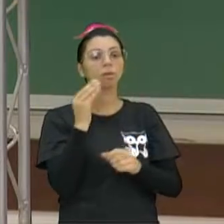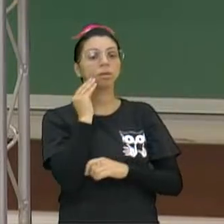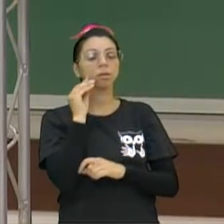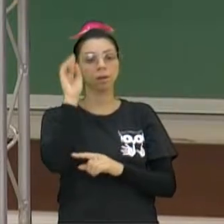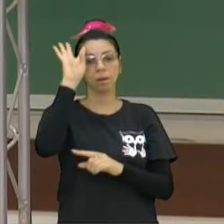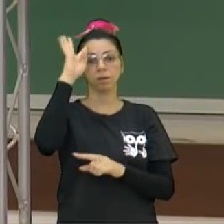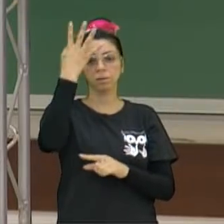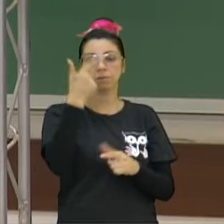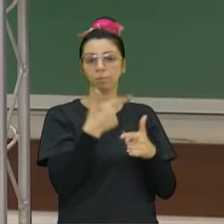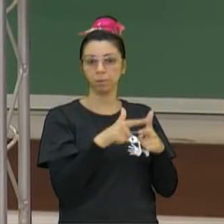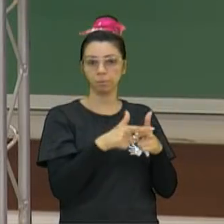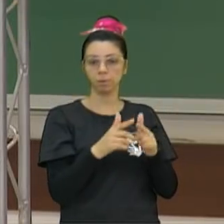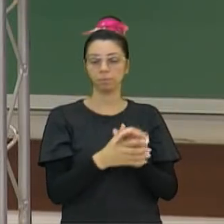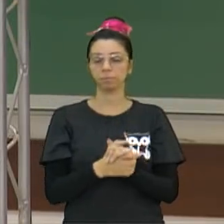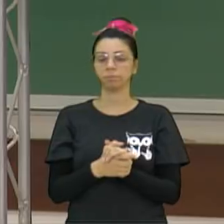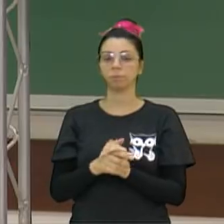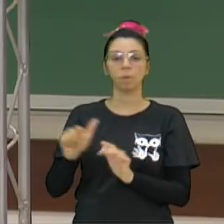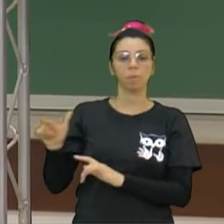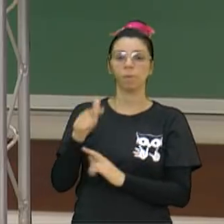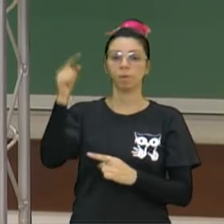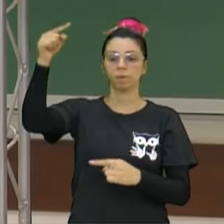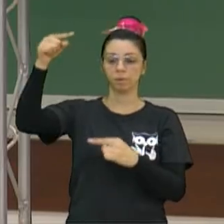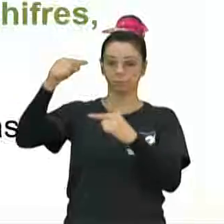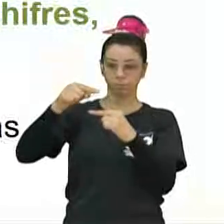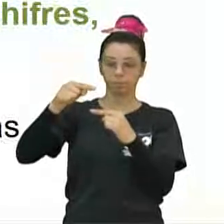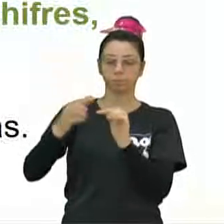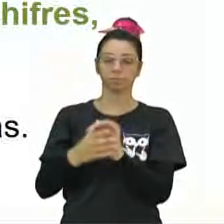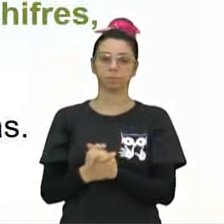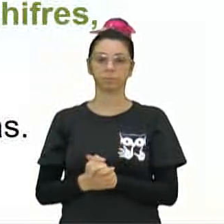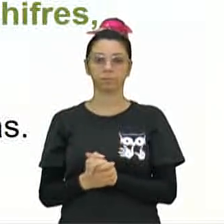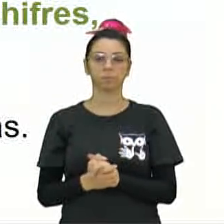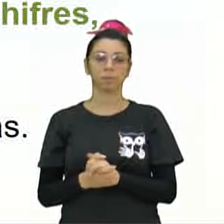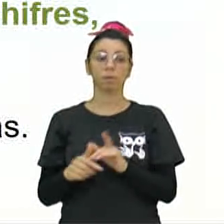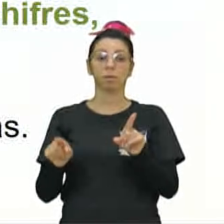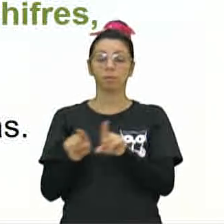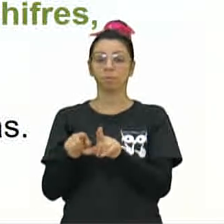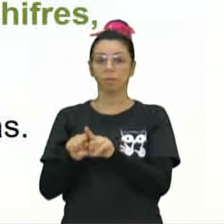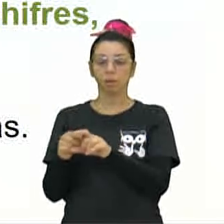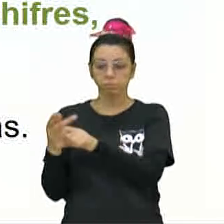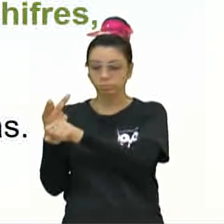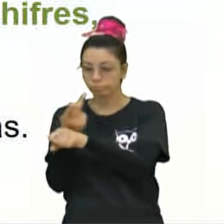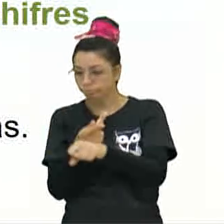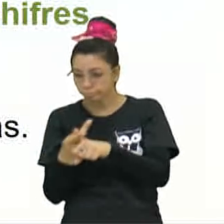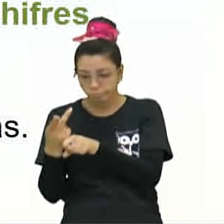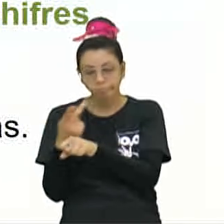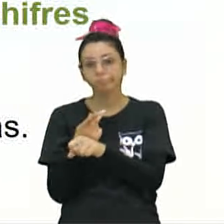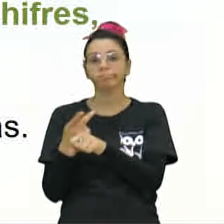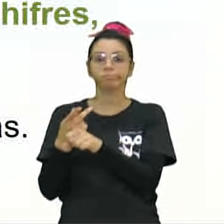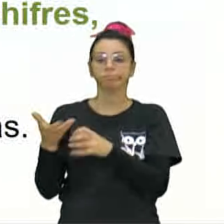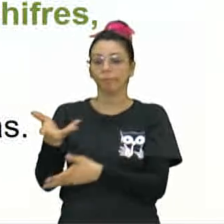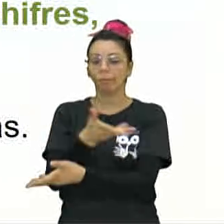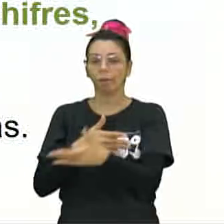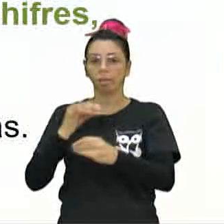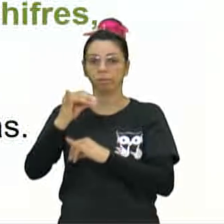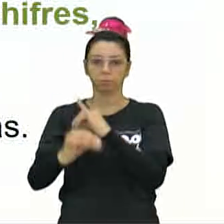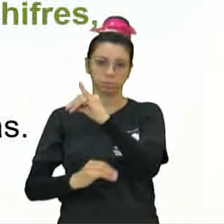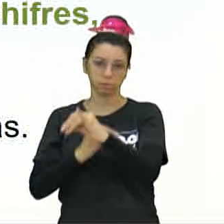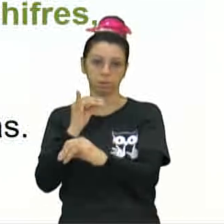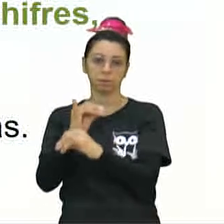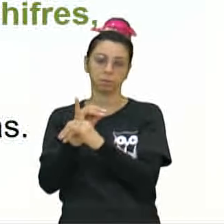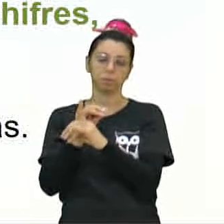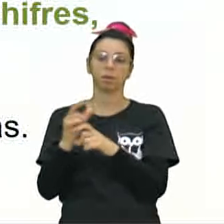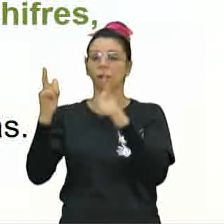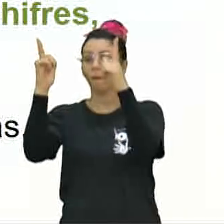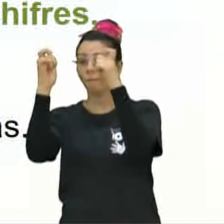outra micronarrativa, quando ela diz também: nós selecionamos todo o material que estava sendo veiculado na comunidade, que